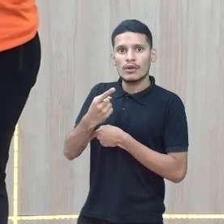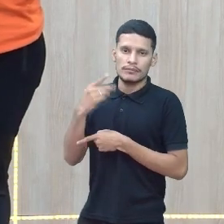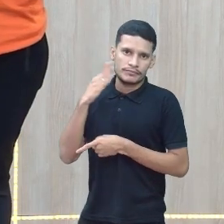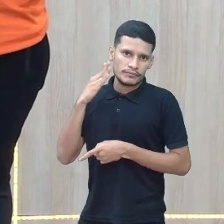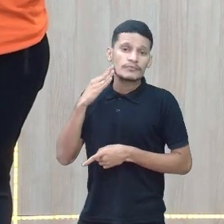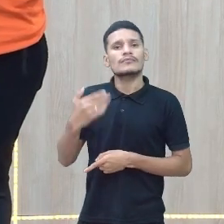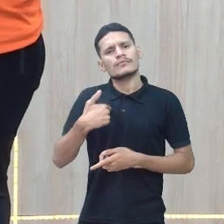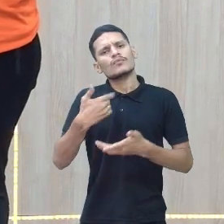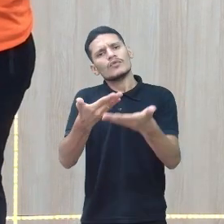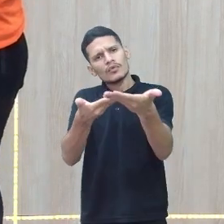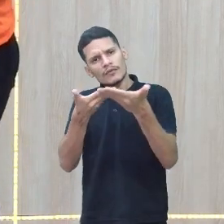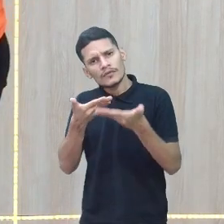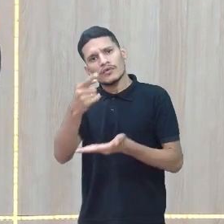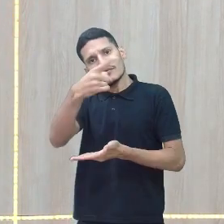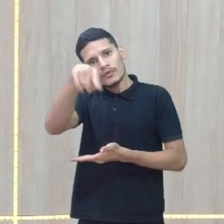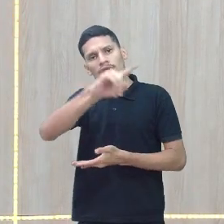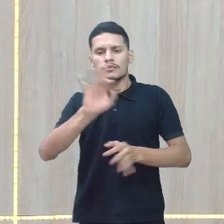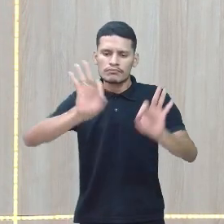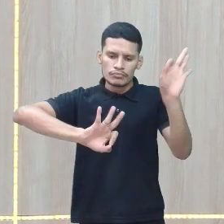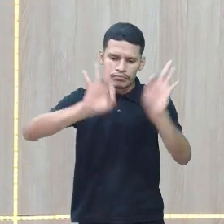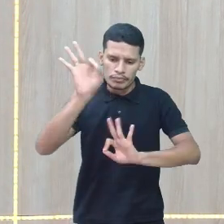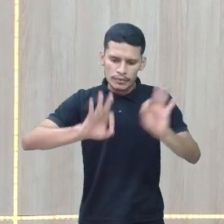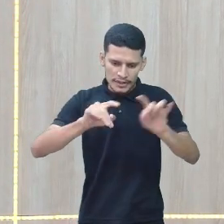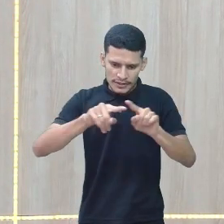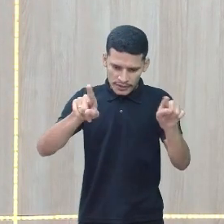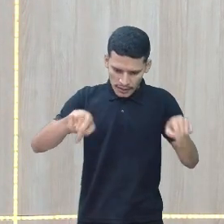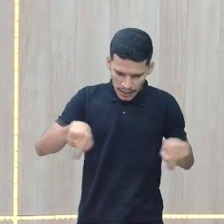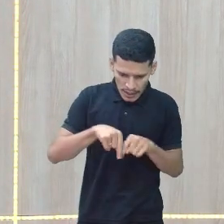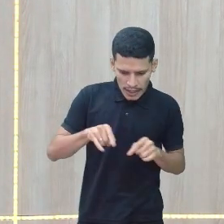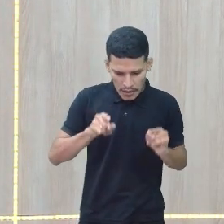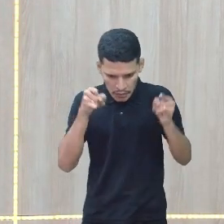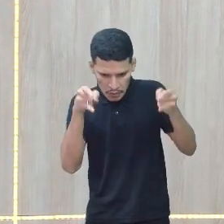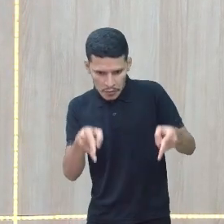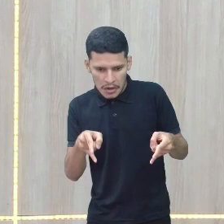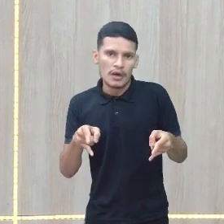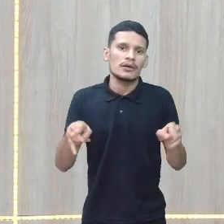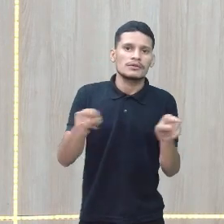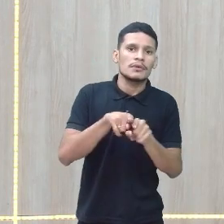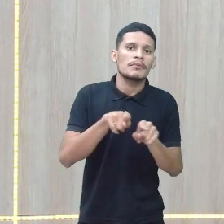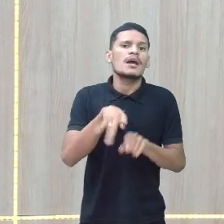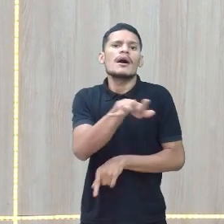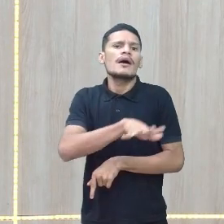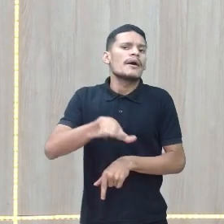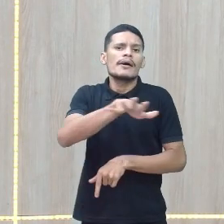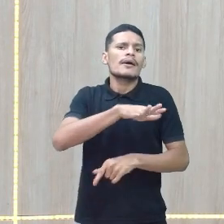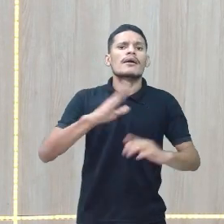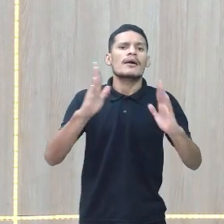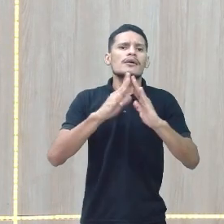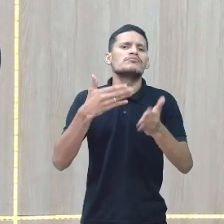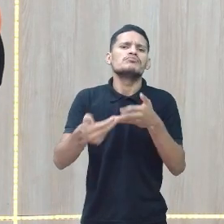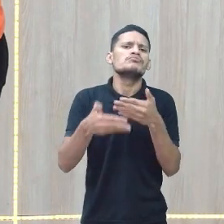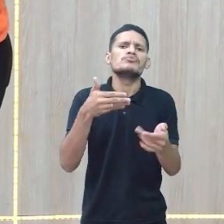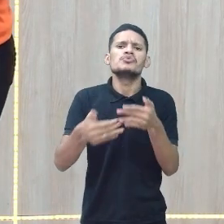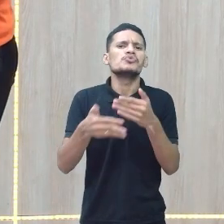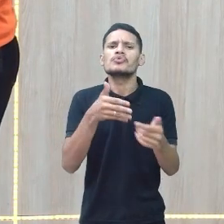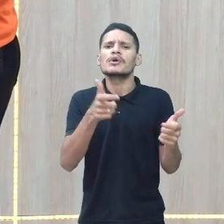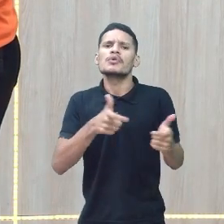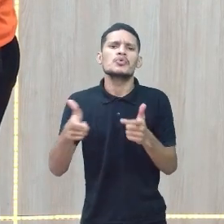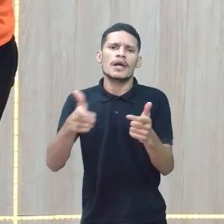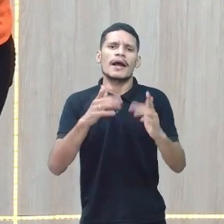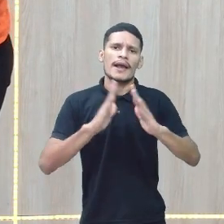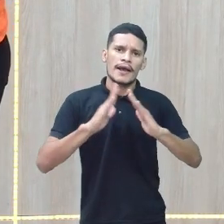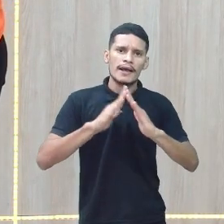a organizar o ambiente, aí a sala, o quarto, o terraço da sua casa, seja onde for, qual área que você estiver